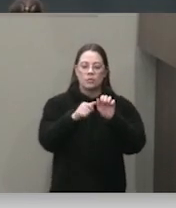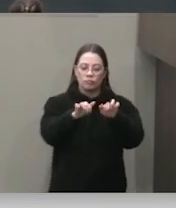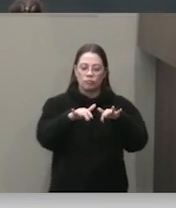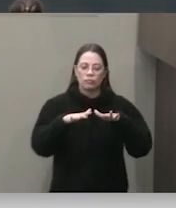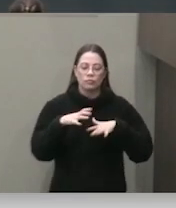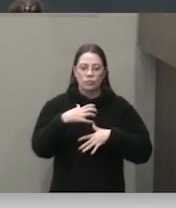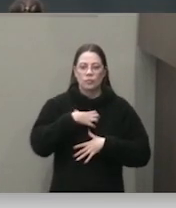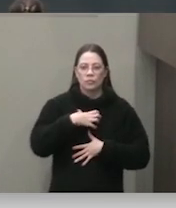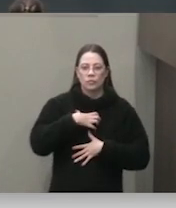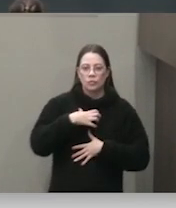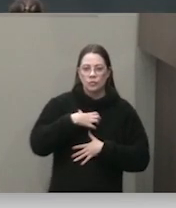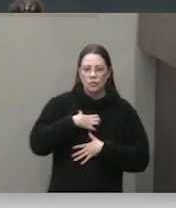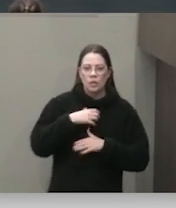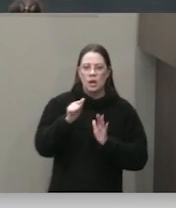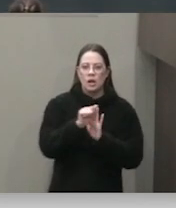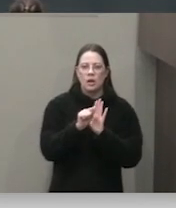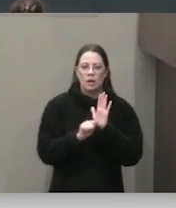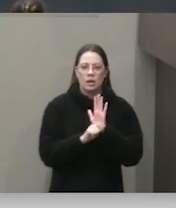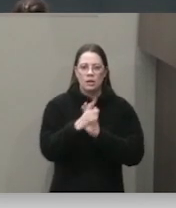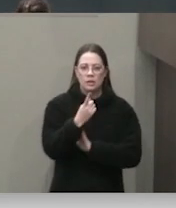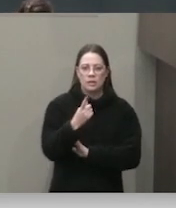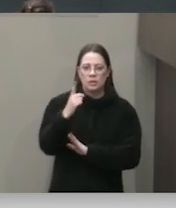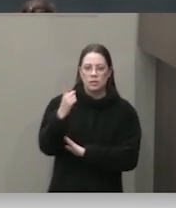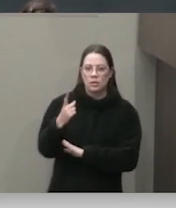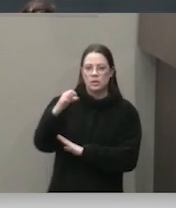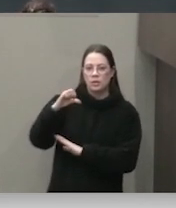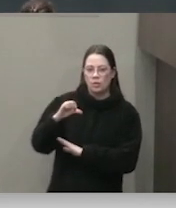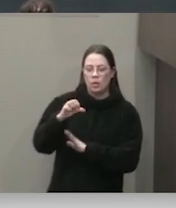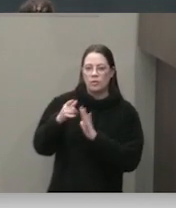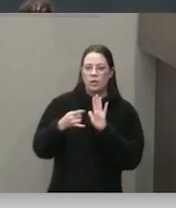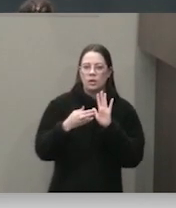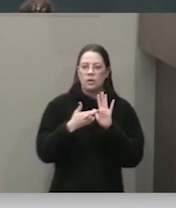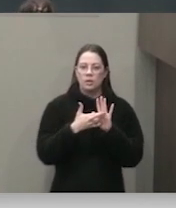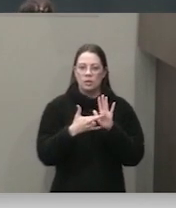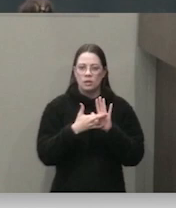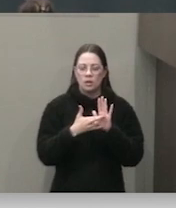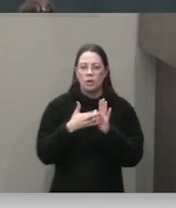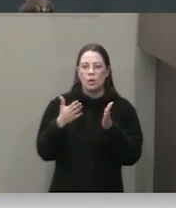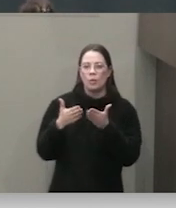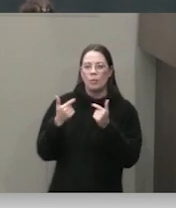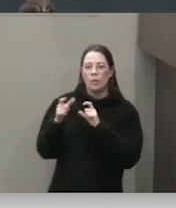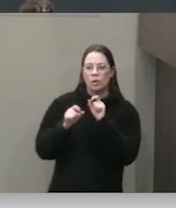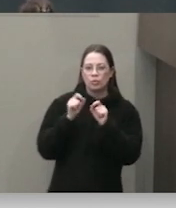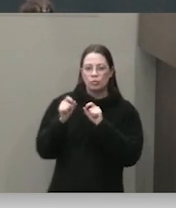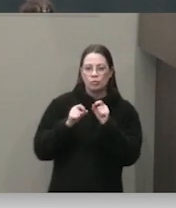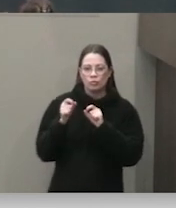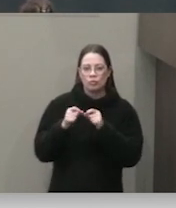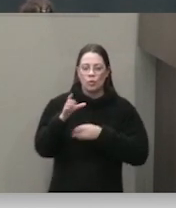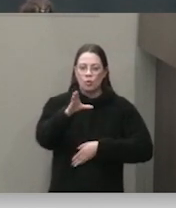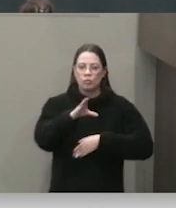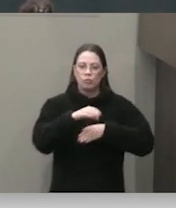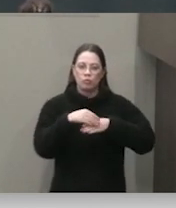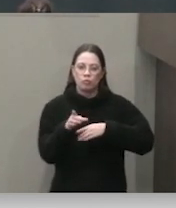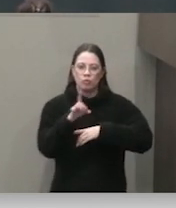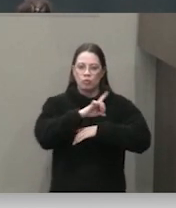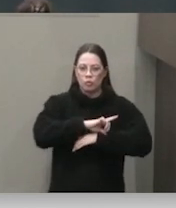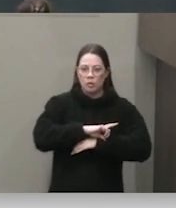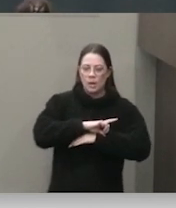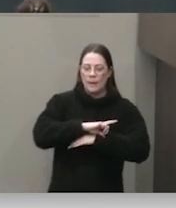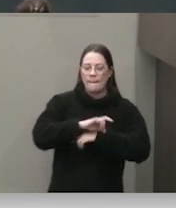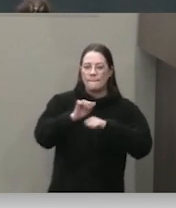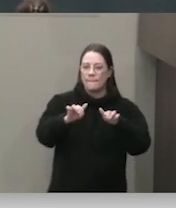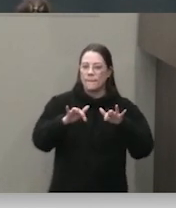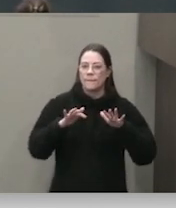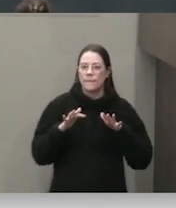na forma do artigo 119A e 169 do regimento interno dessa Casa. Requerimento que solicita a inclusão na ordem do dia da sessão